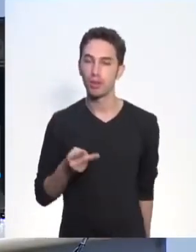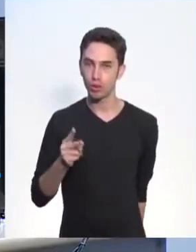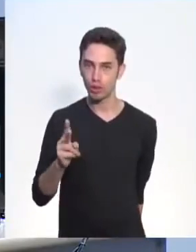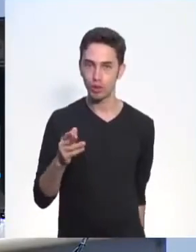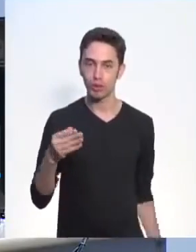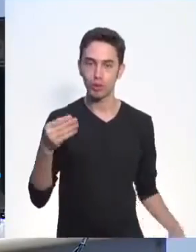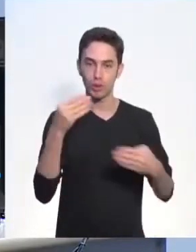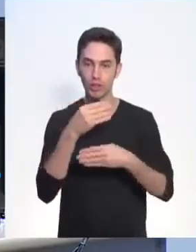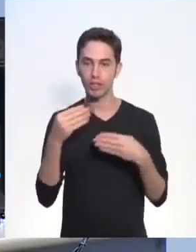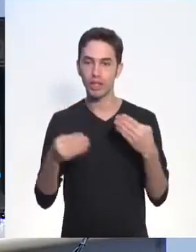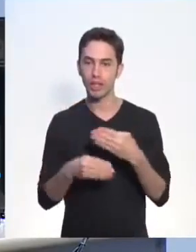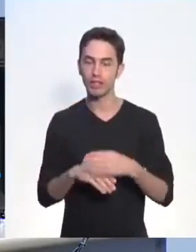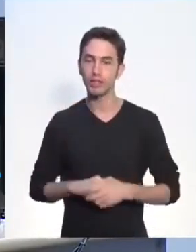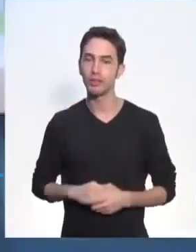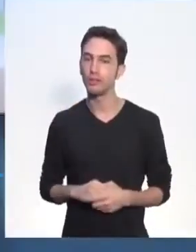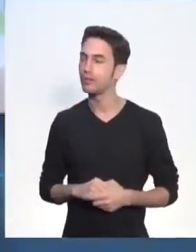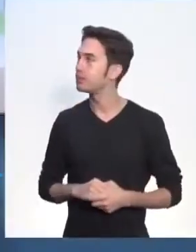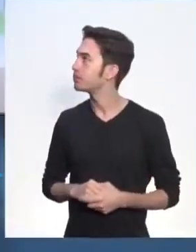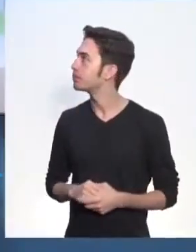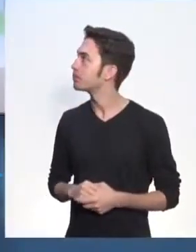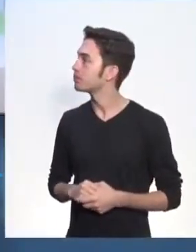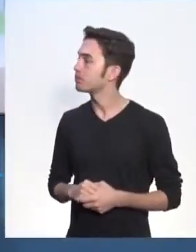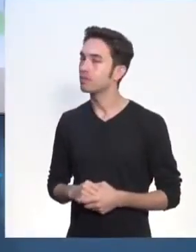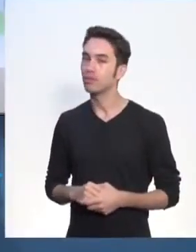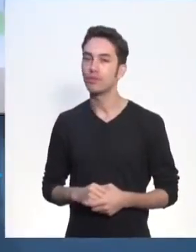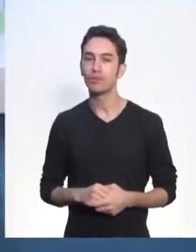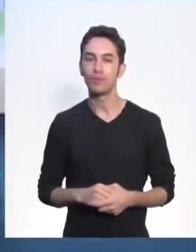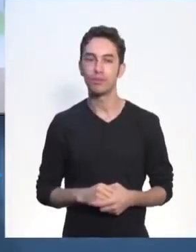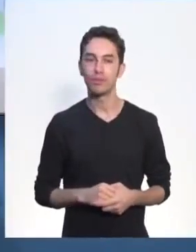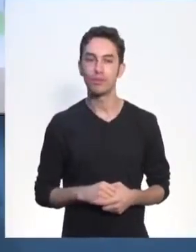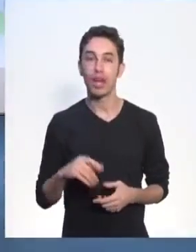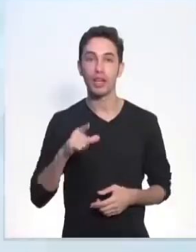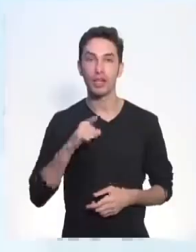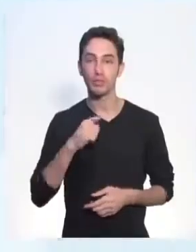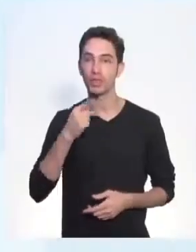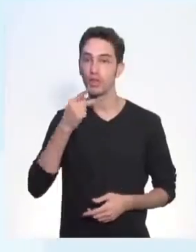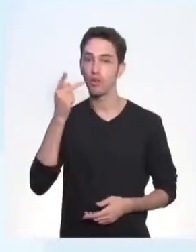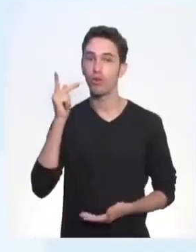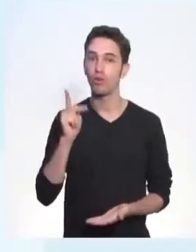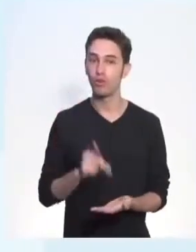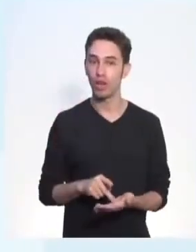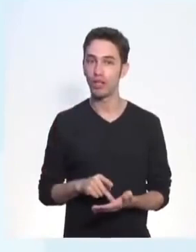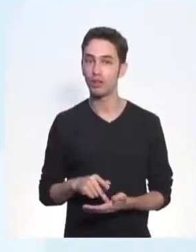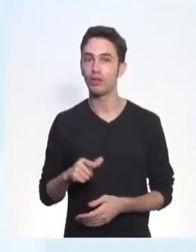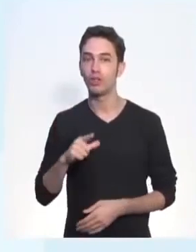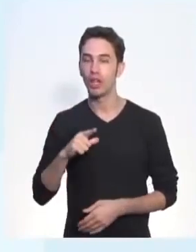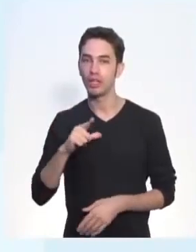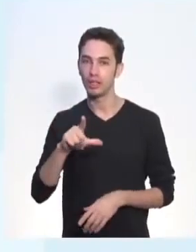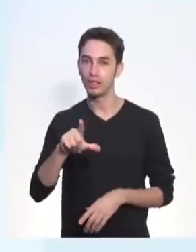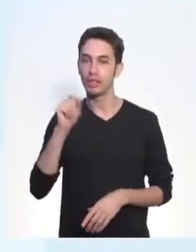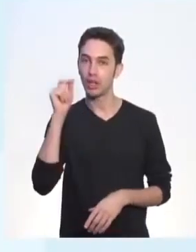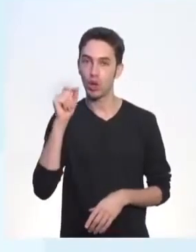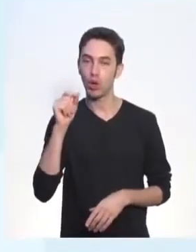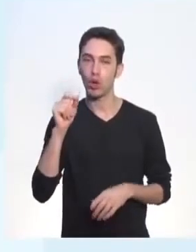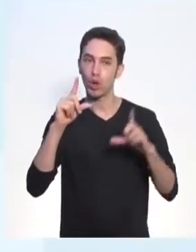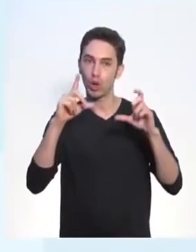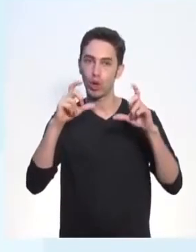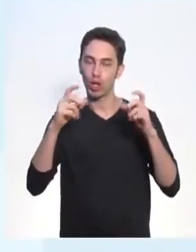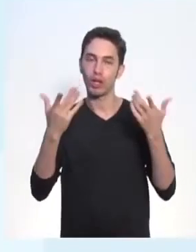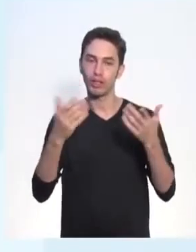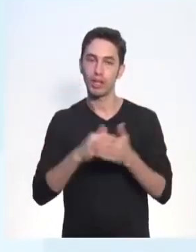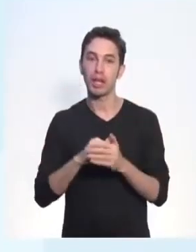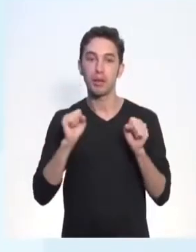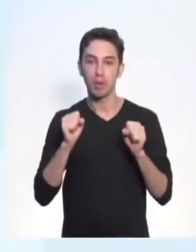próximo slide. Isso, olha só, temos um fato, a imagem escolhida, certo? Que pode virar